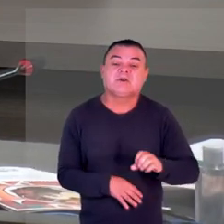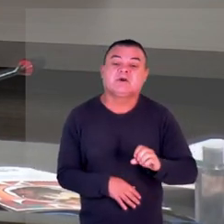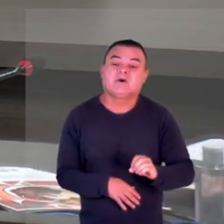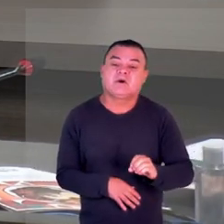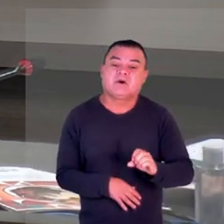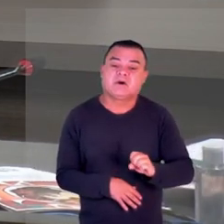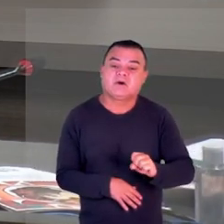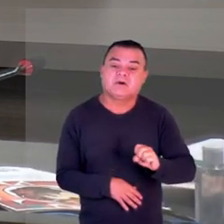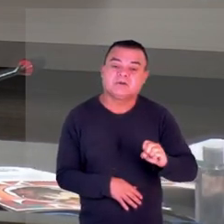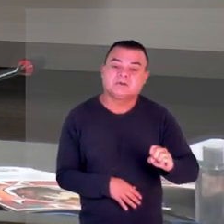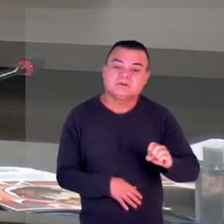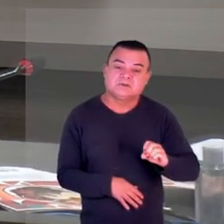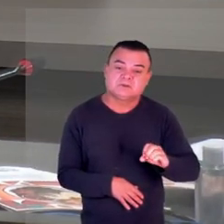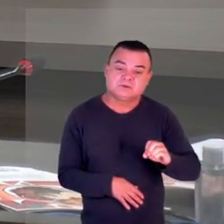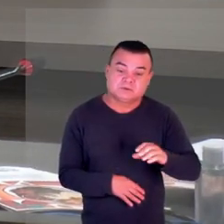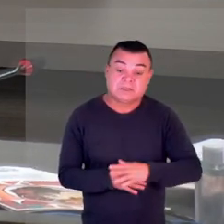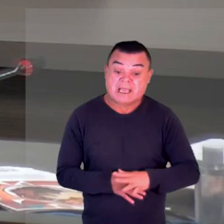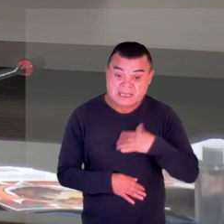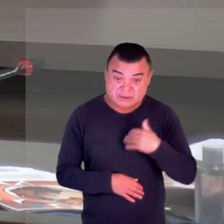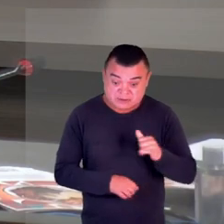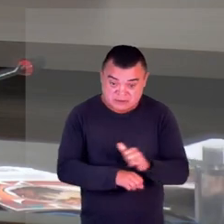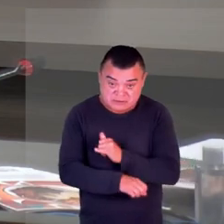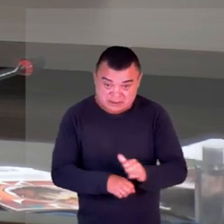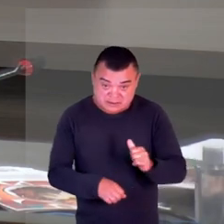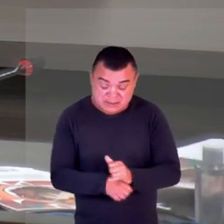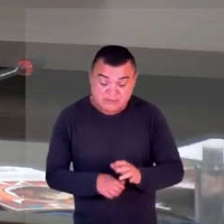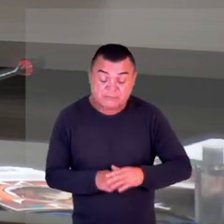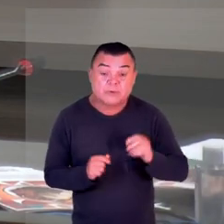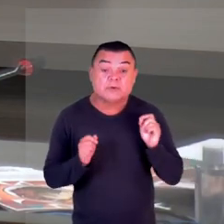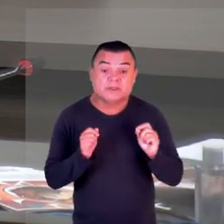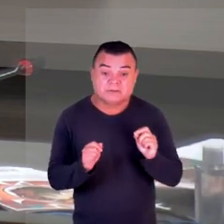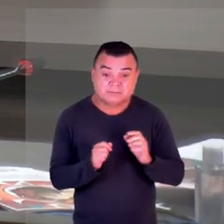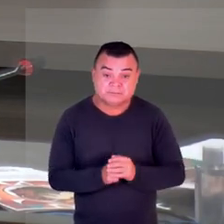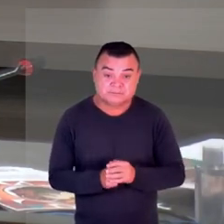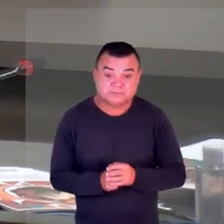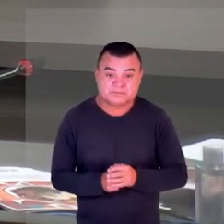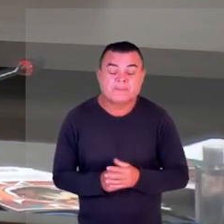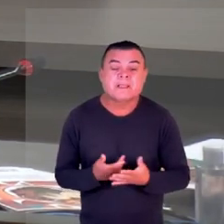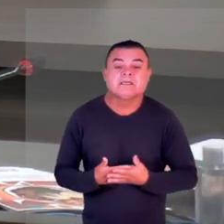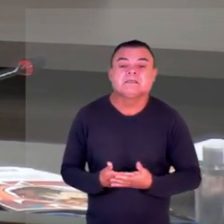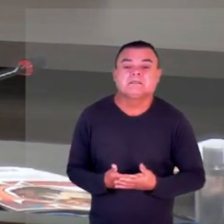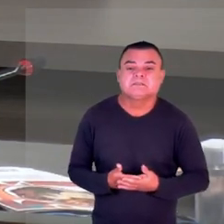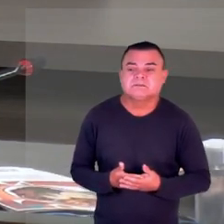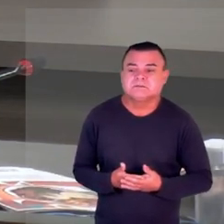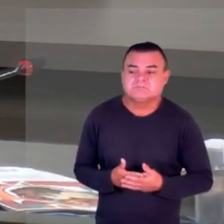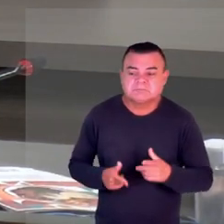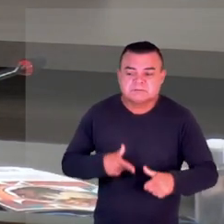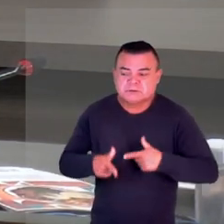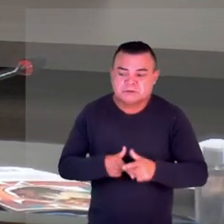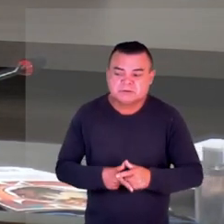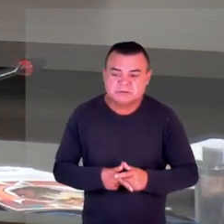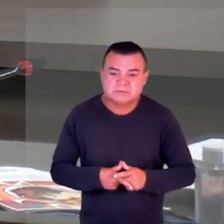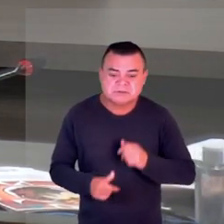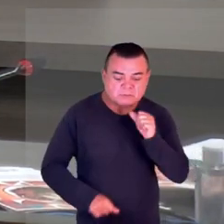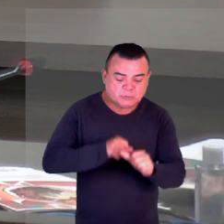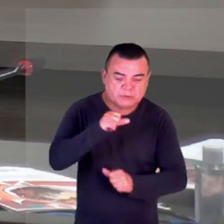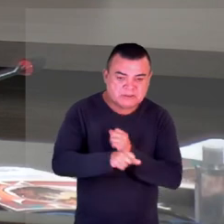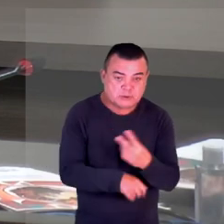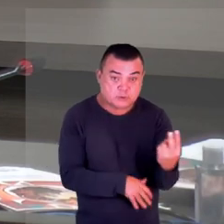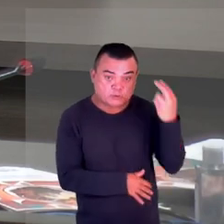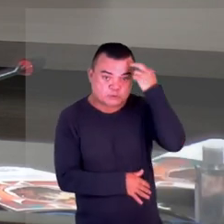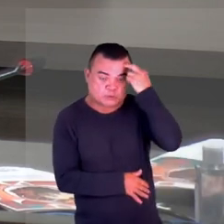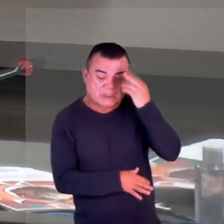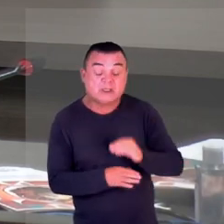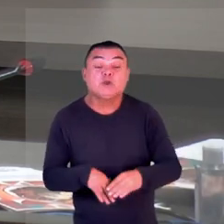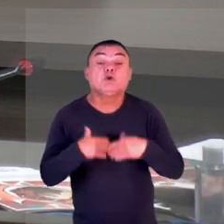nossa estratégia de atuação foi basicamente agir no na mudança de cultura e onde a gente conseguiria com